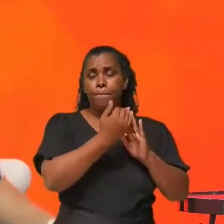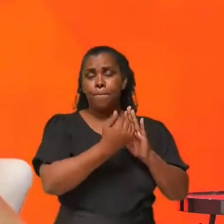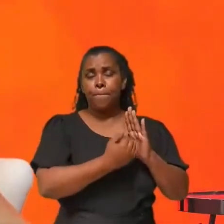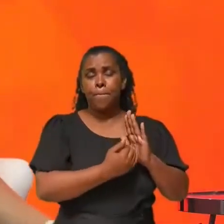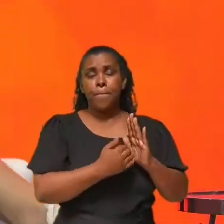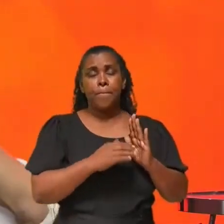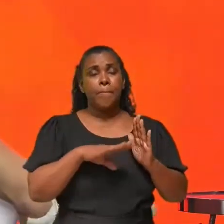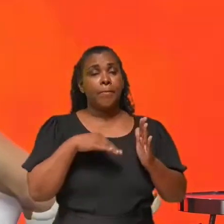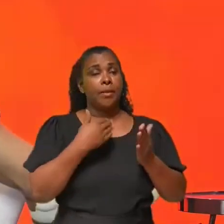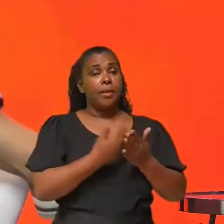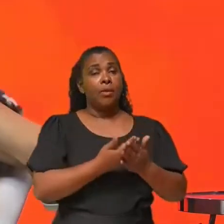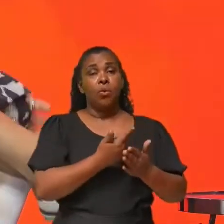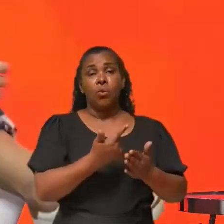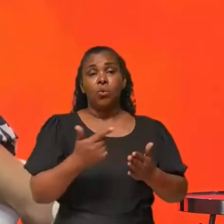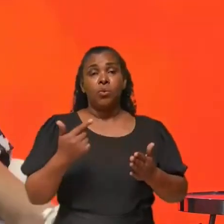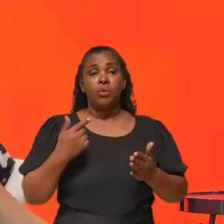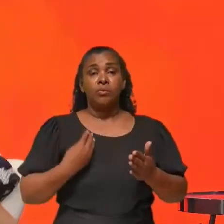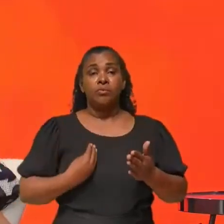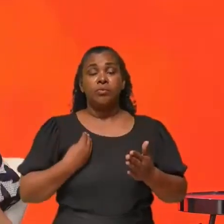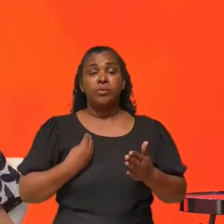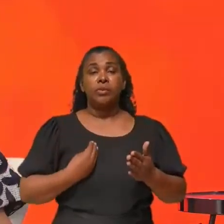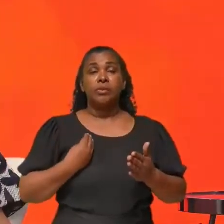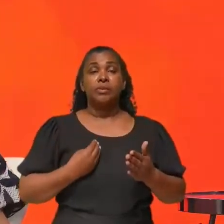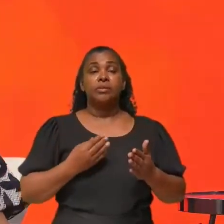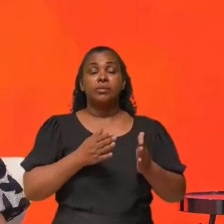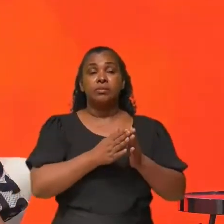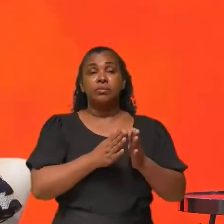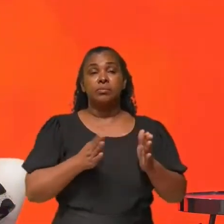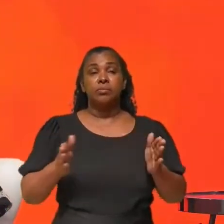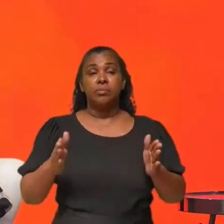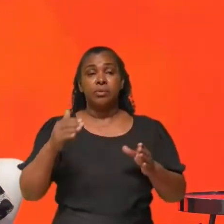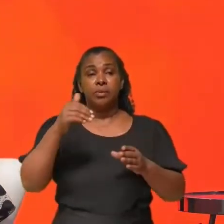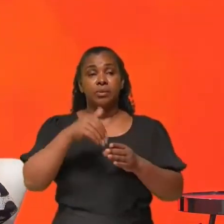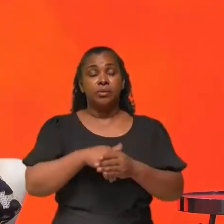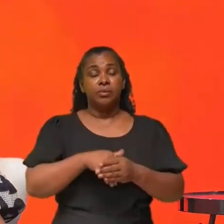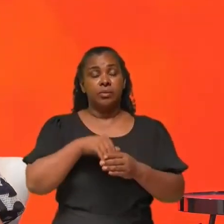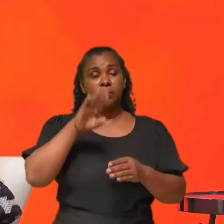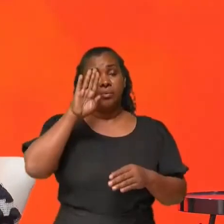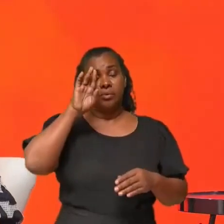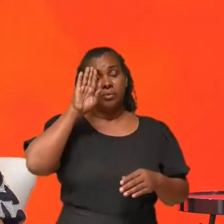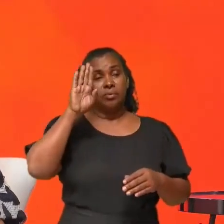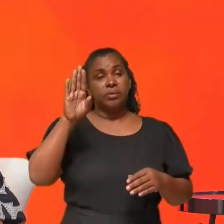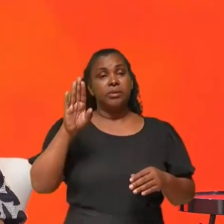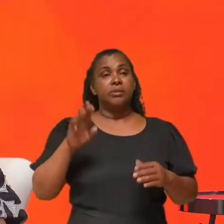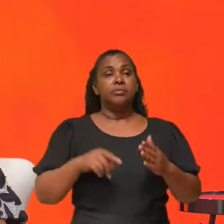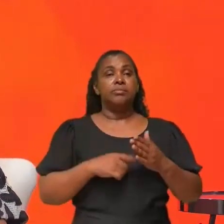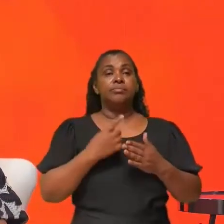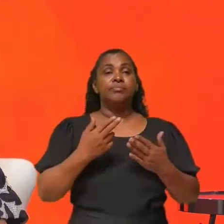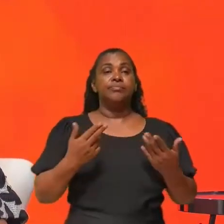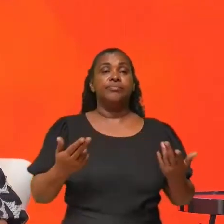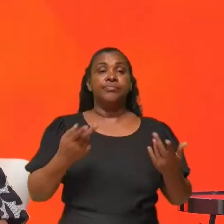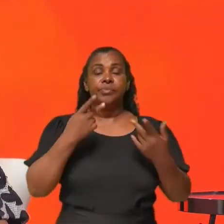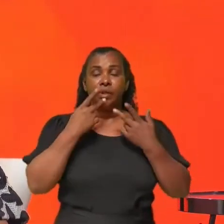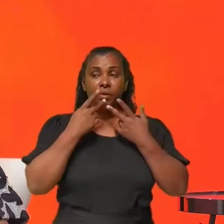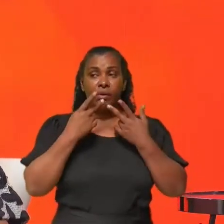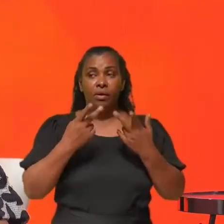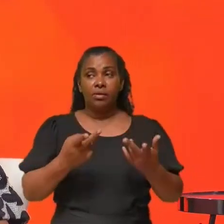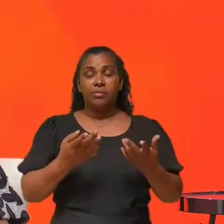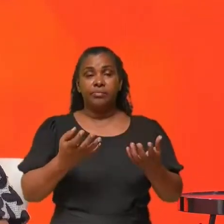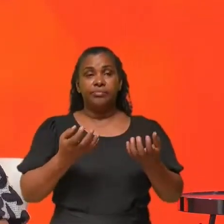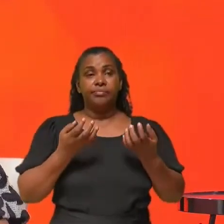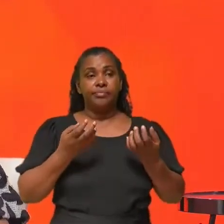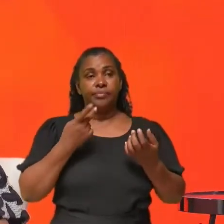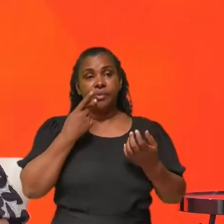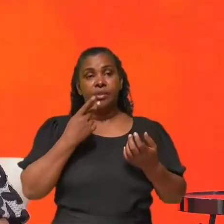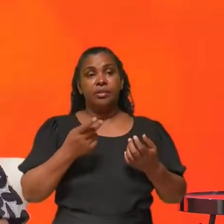inclusive no período eleitoral. E a primeira coisa que eu queria dizer é que é realmente muito fundamental que nós